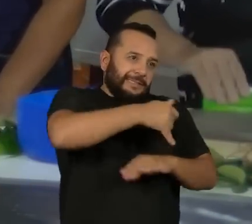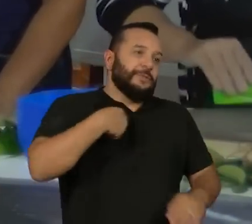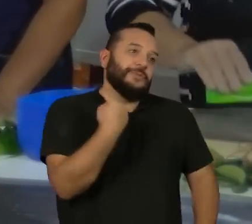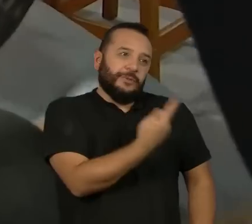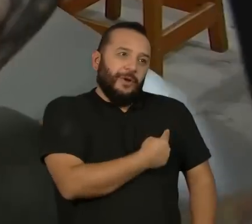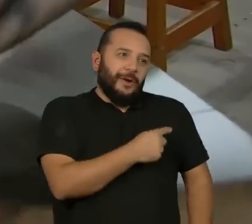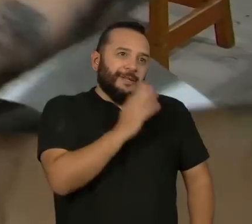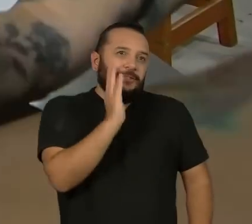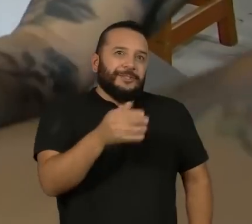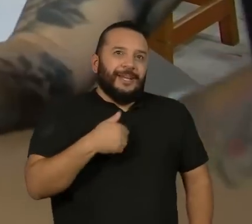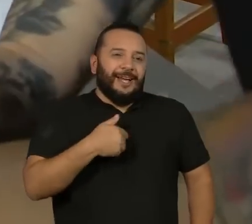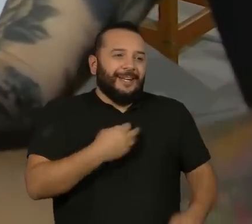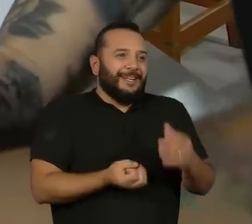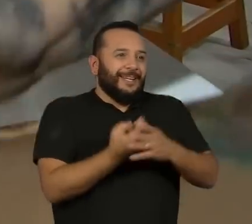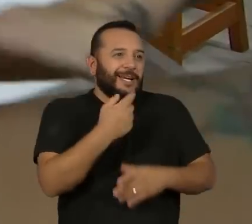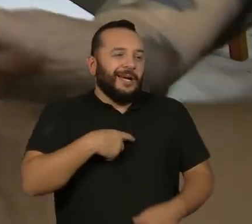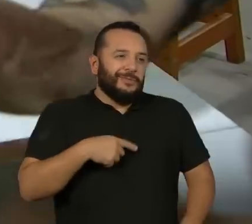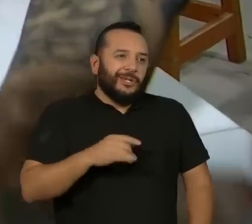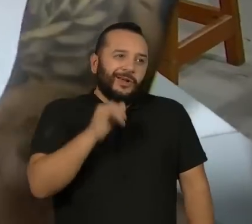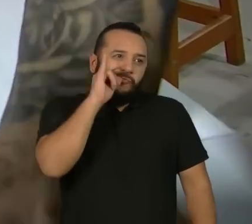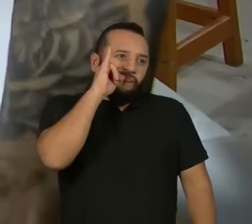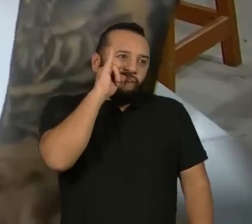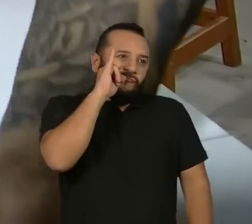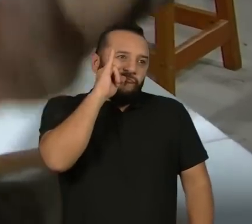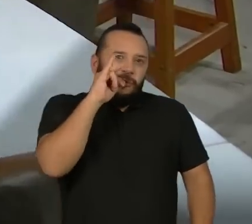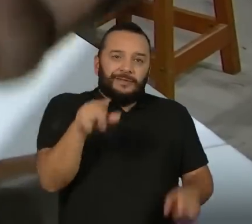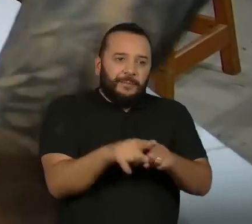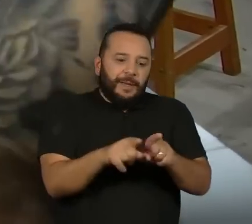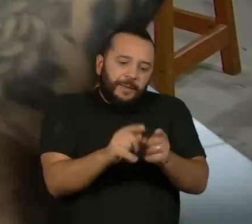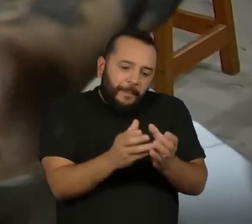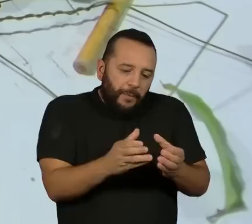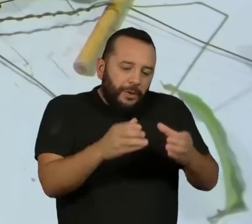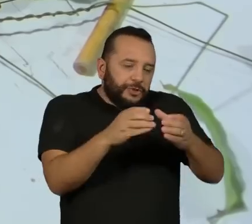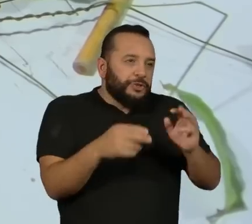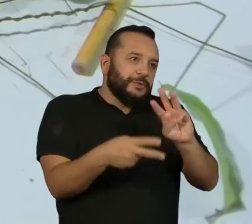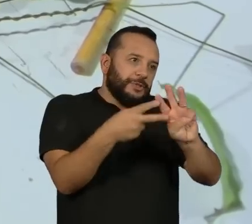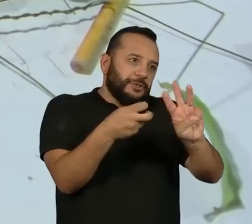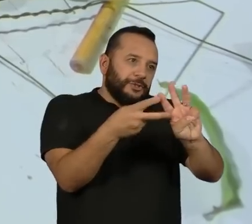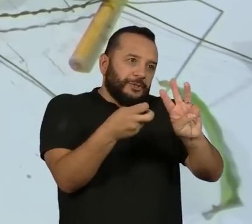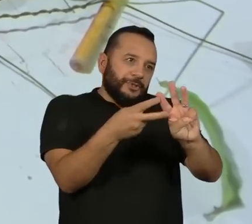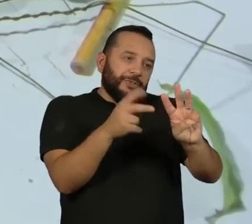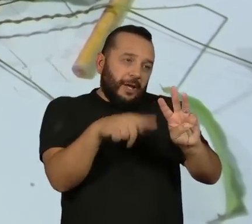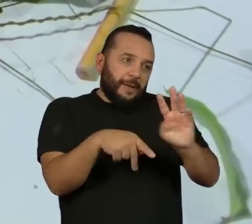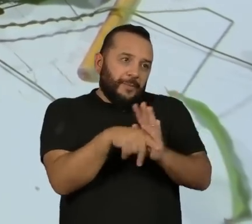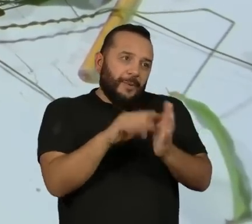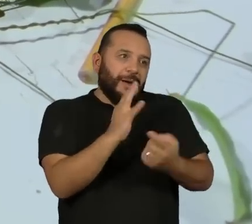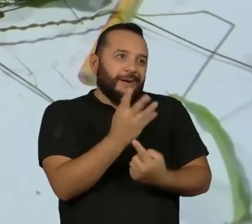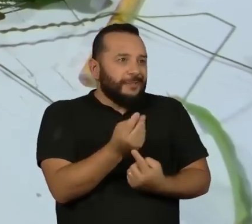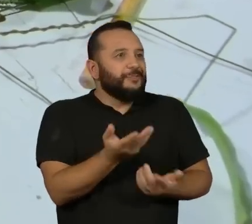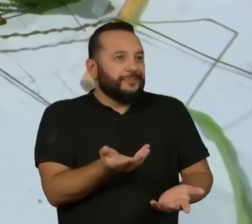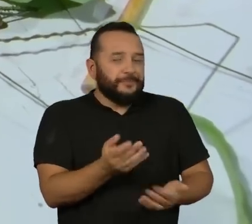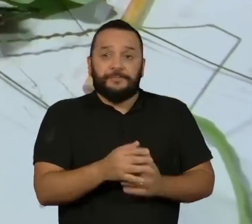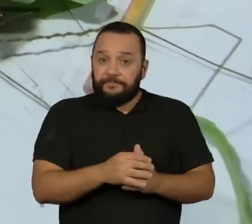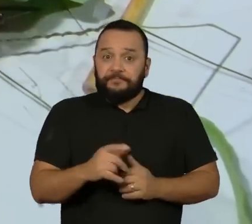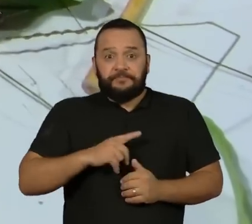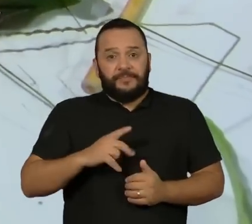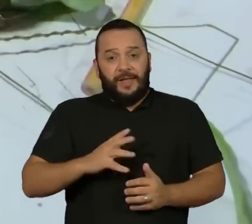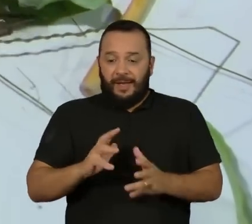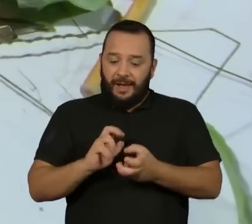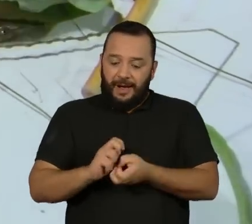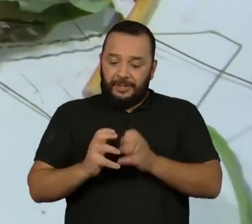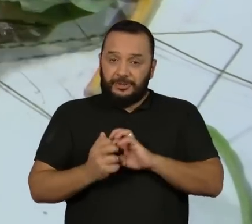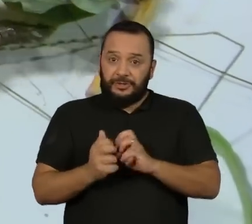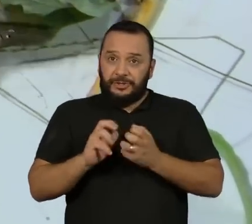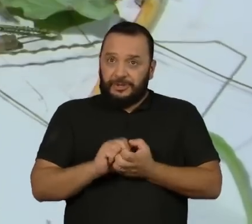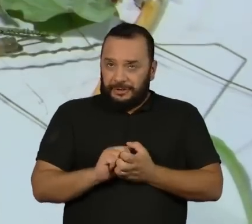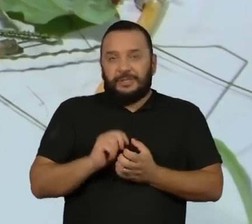os cachimbinhos, a gente faz os potinhos indígenas e também muito na arte, né? A Débora está fazendo uma argila toda